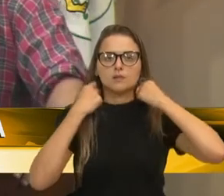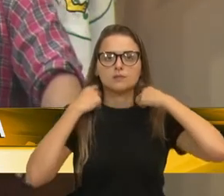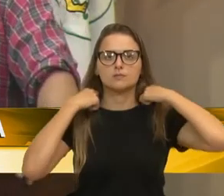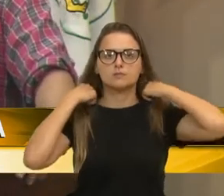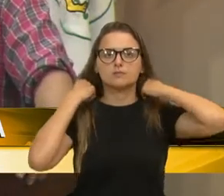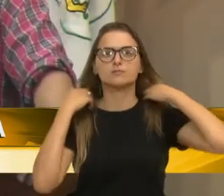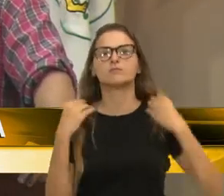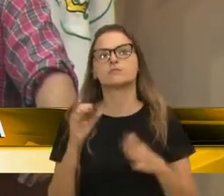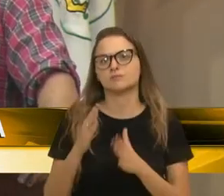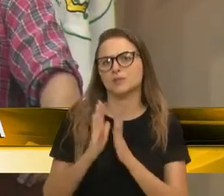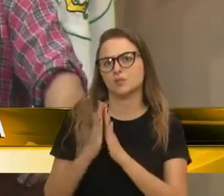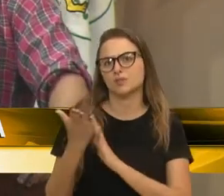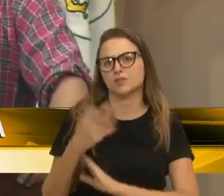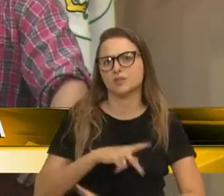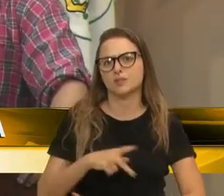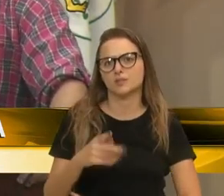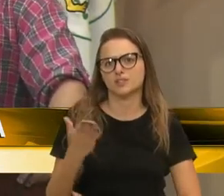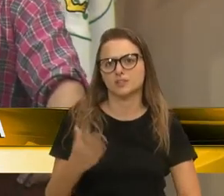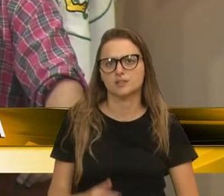Por favor, presidente.